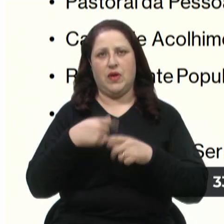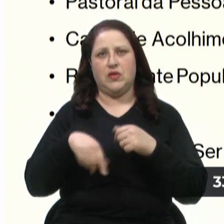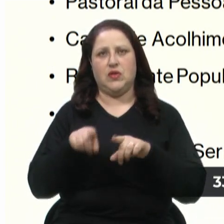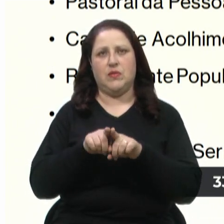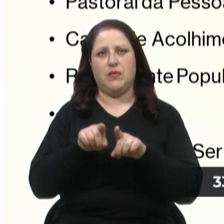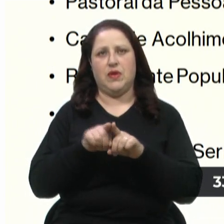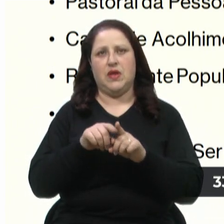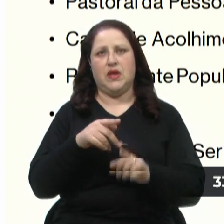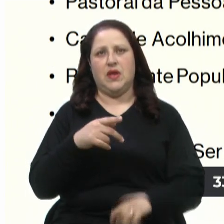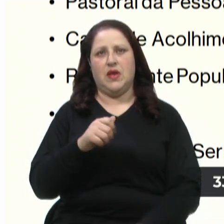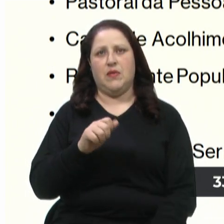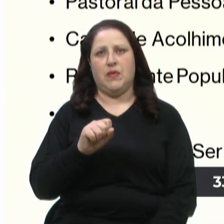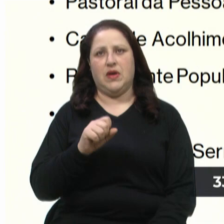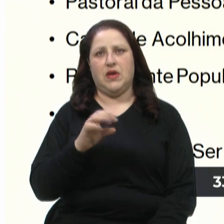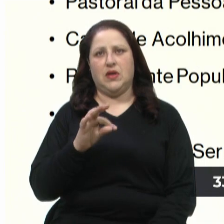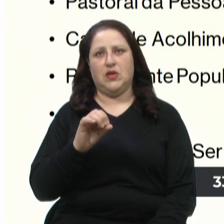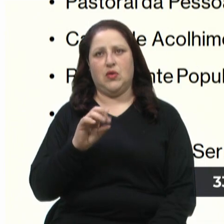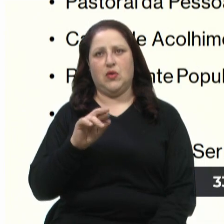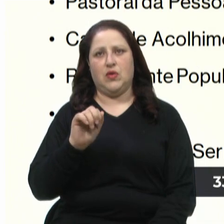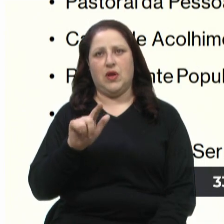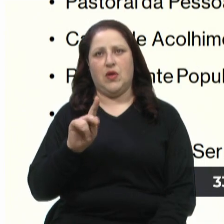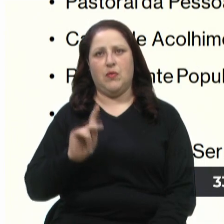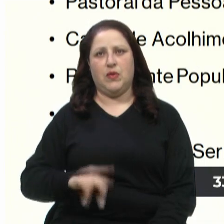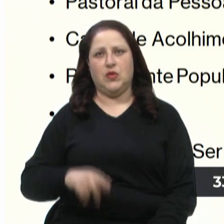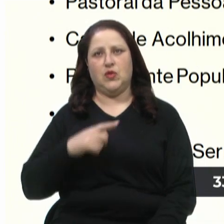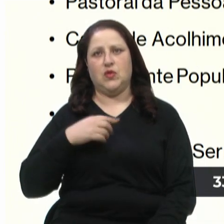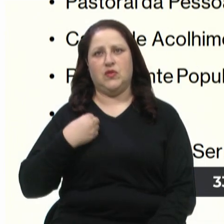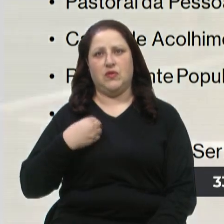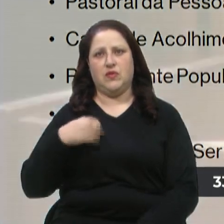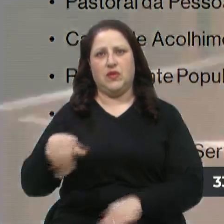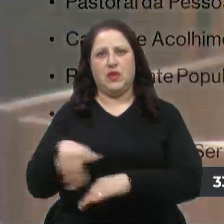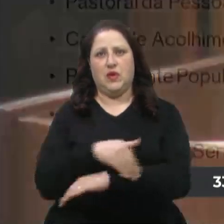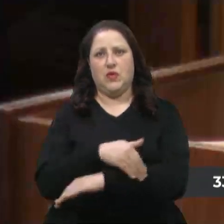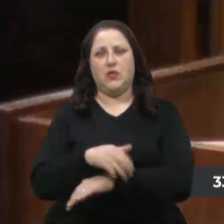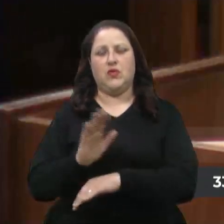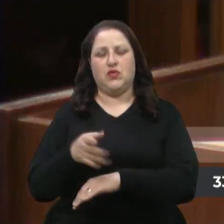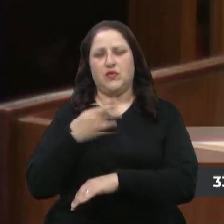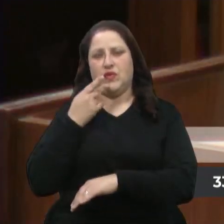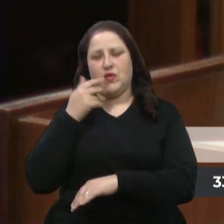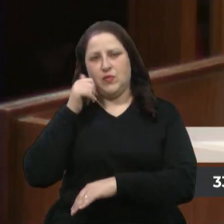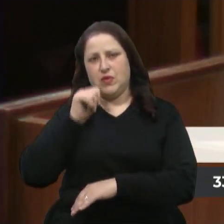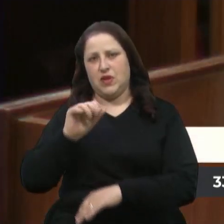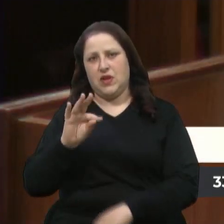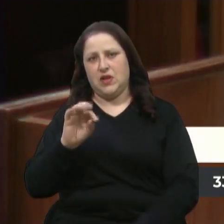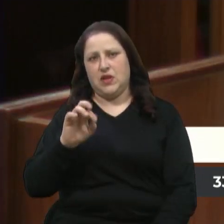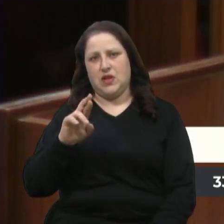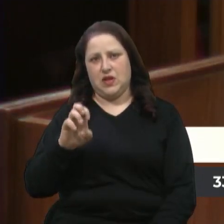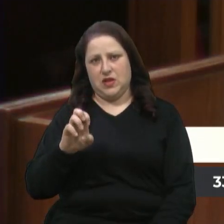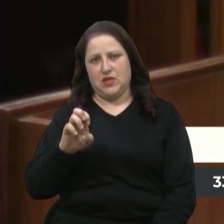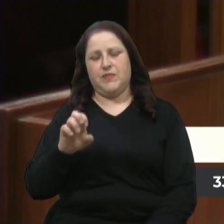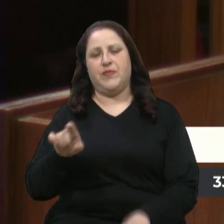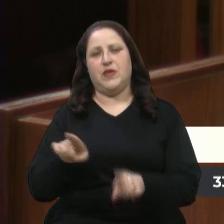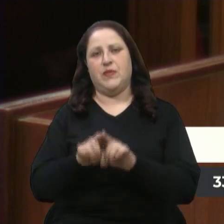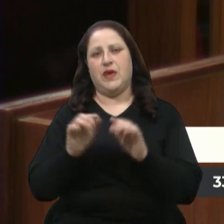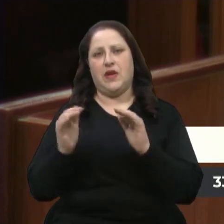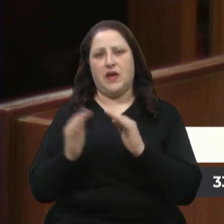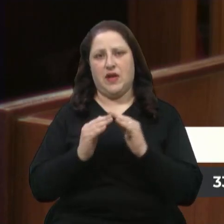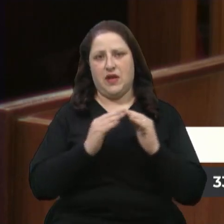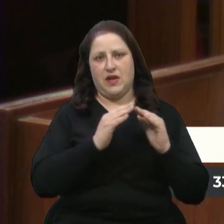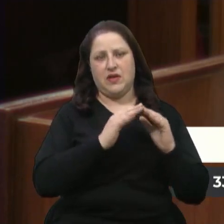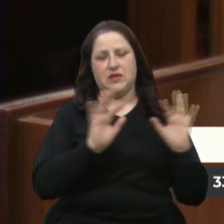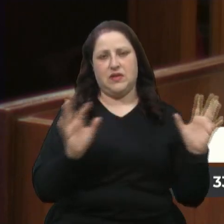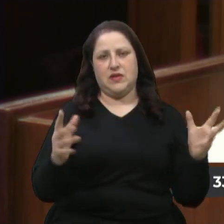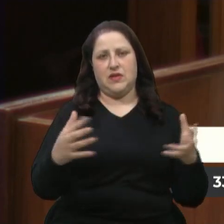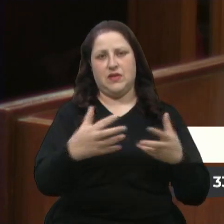foi citada aqui, né, através da TERE, da hospedagem, as casas de acolhimento para as pessoas em situação de